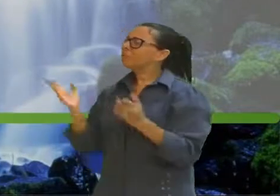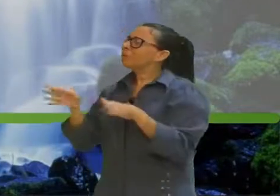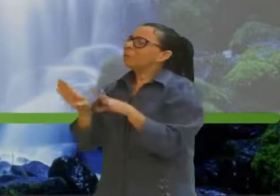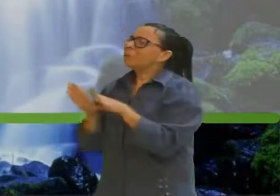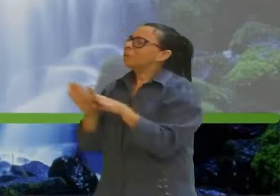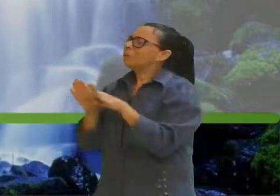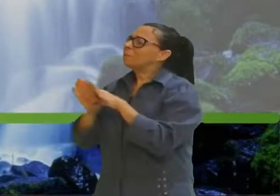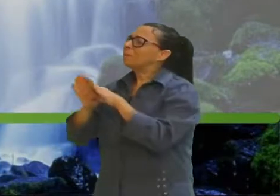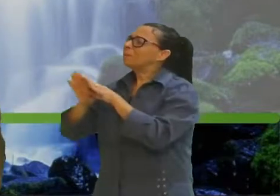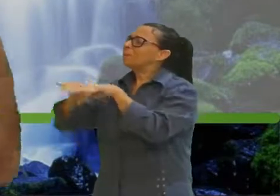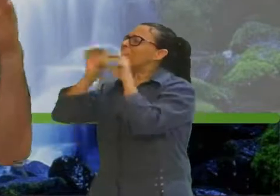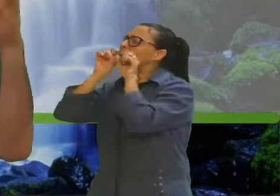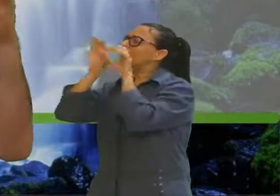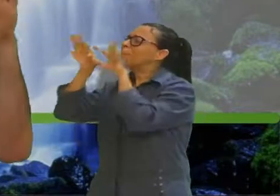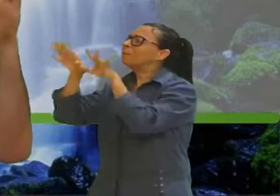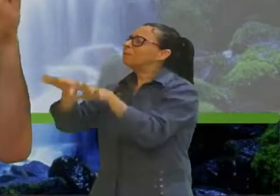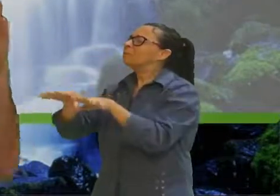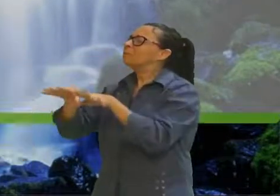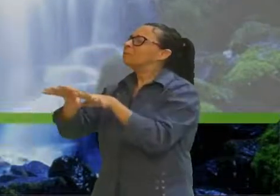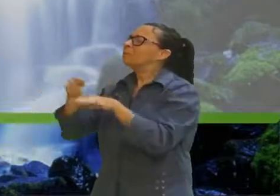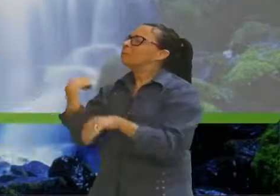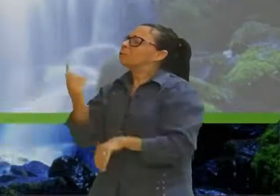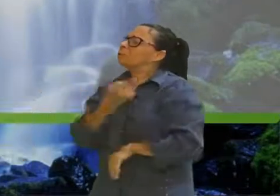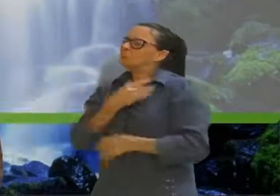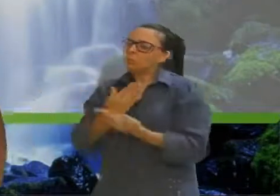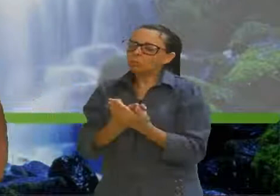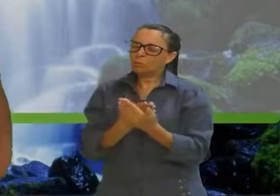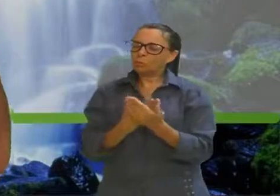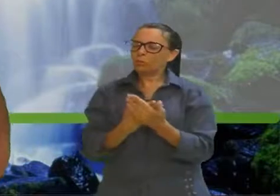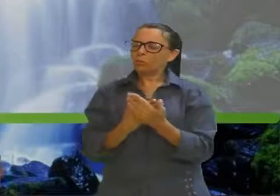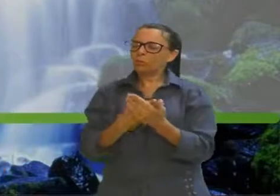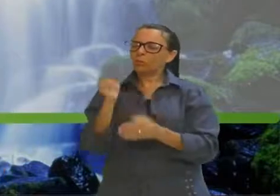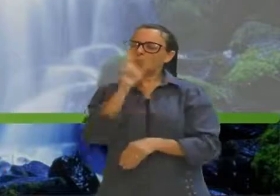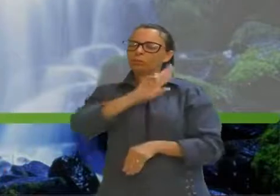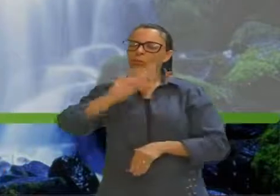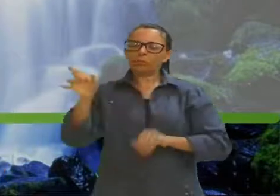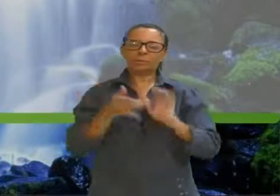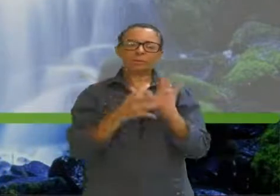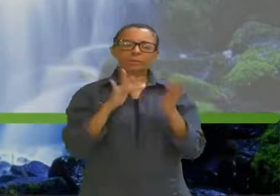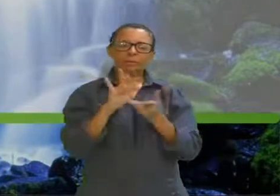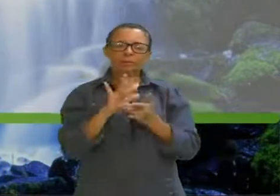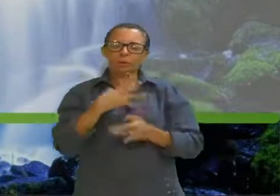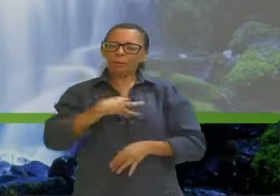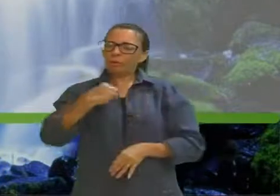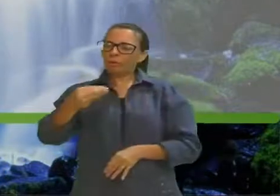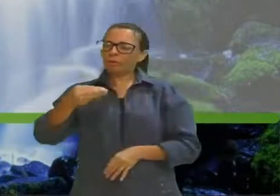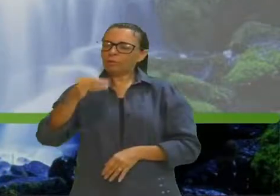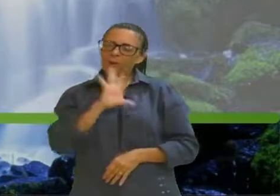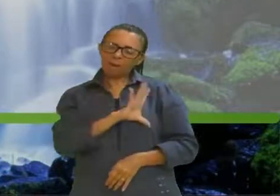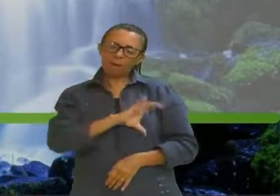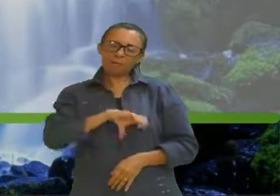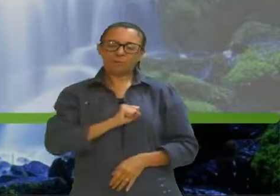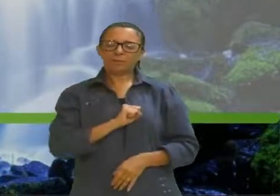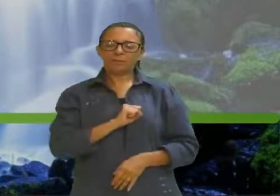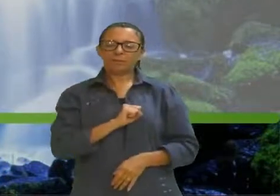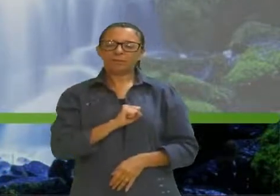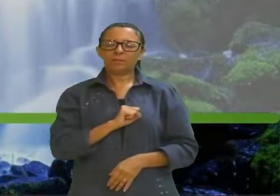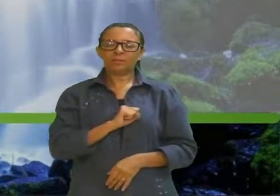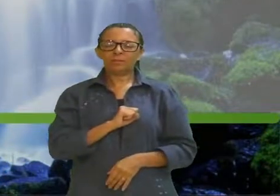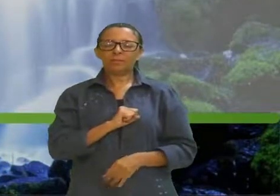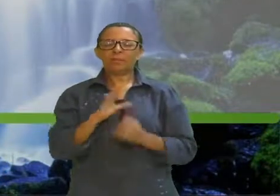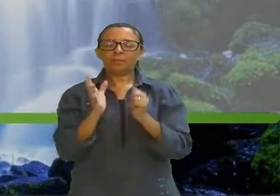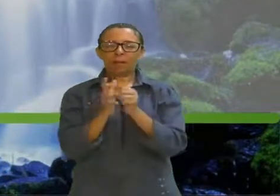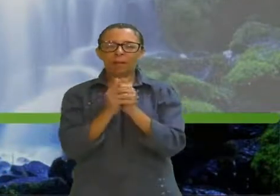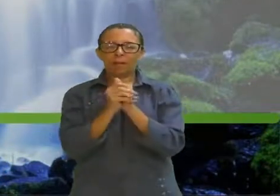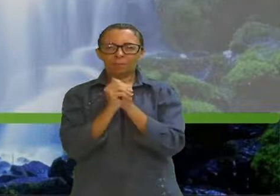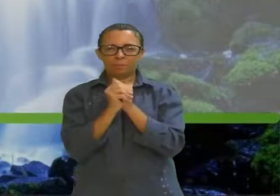a honra e glória do Teu nome que fazemos essa oração, em nome de Jesus, Teu Filho amado, que vive e reina para todos sempre.